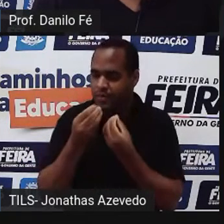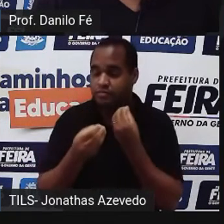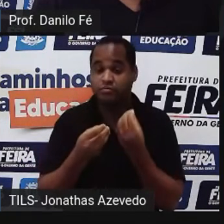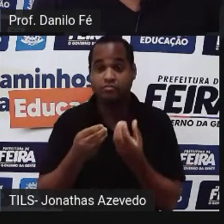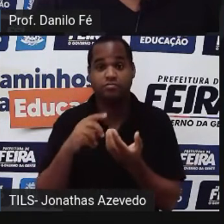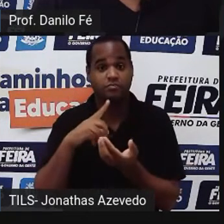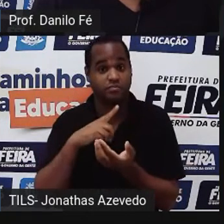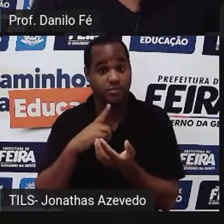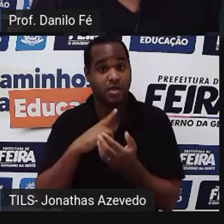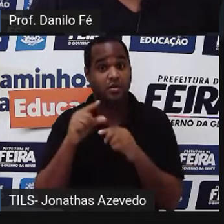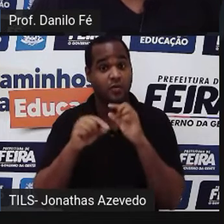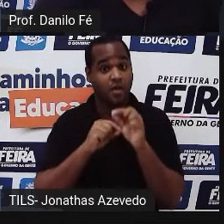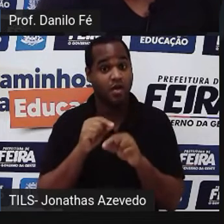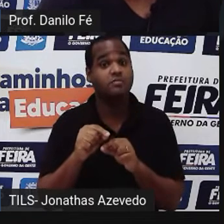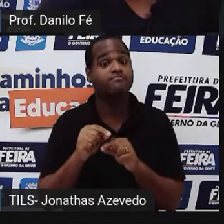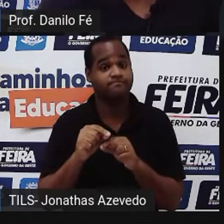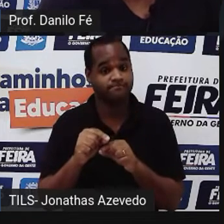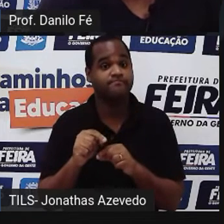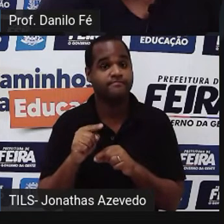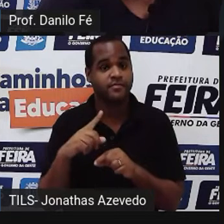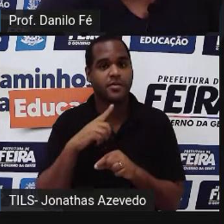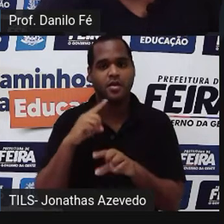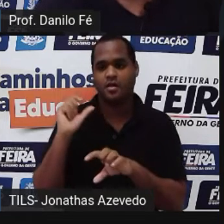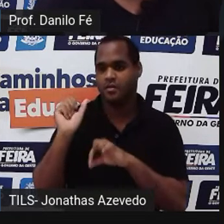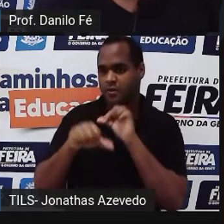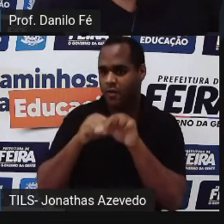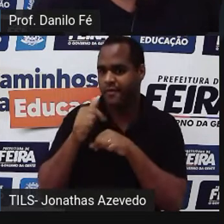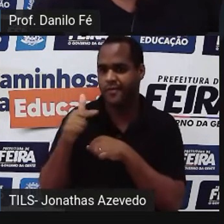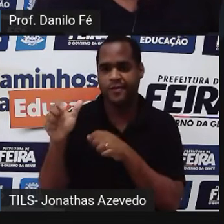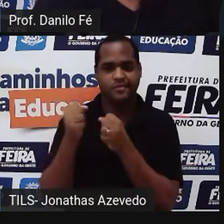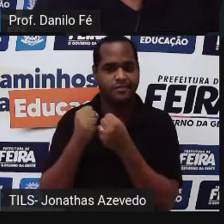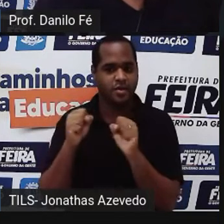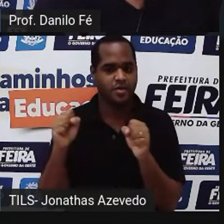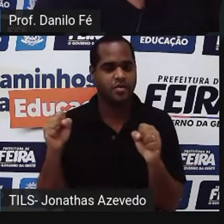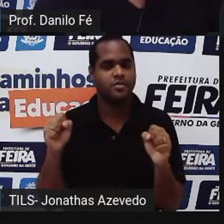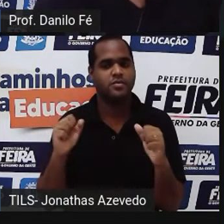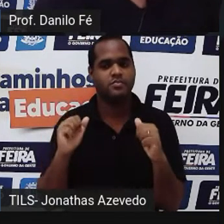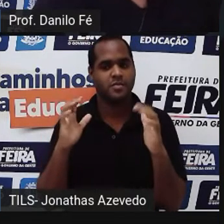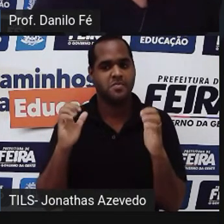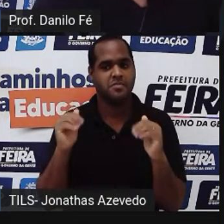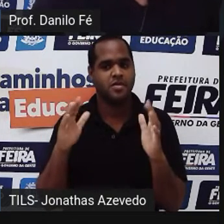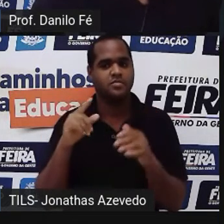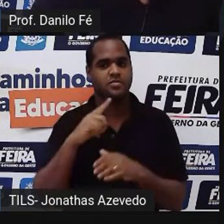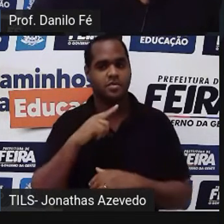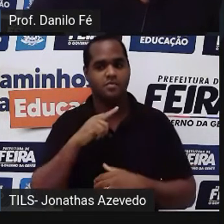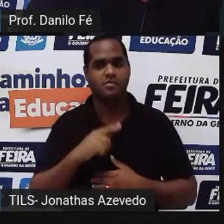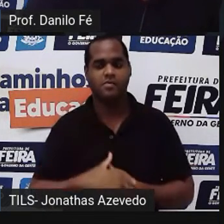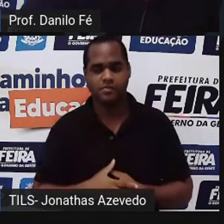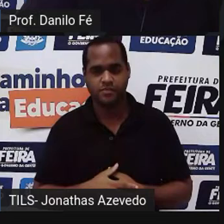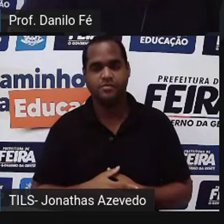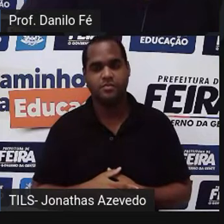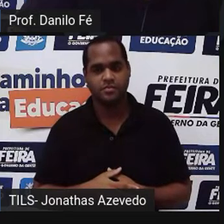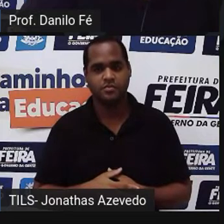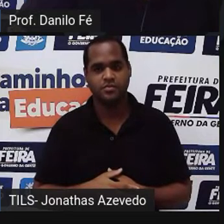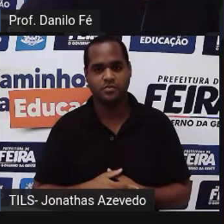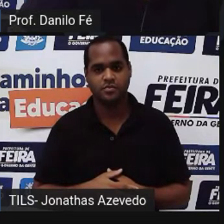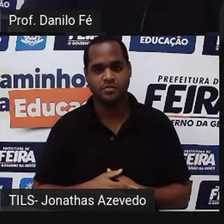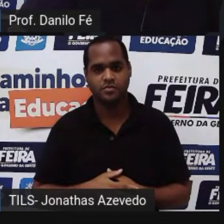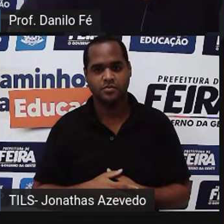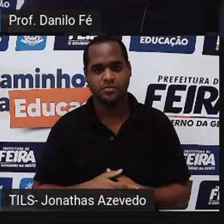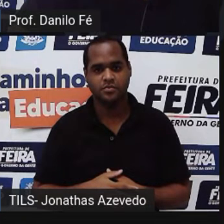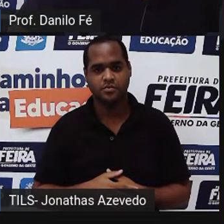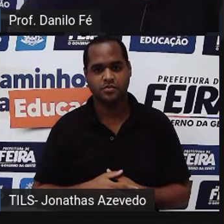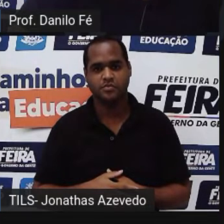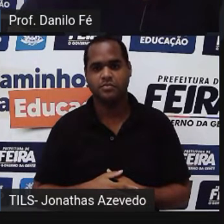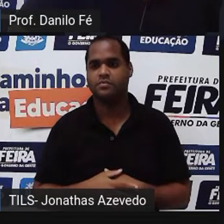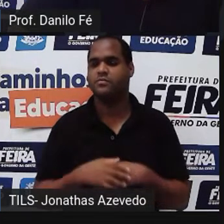teve contornos ainda maiores. Ainda maiores. Bem, mas a gente não pode